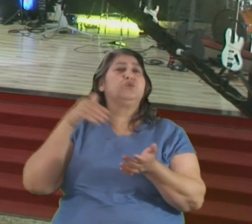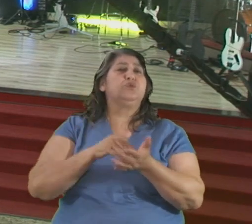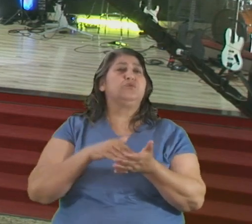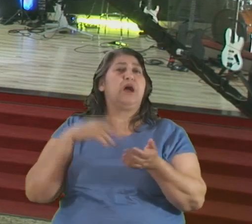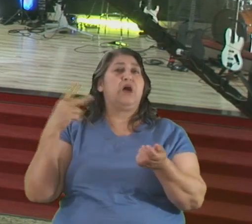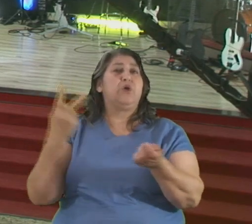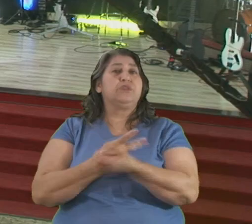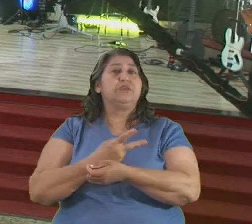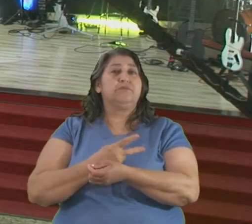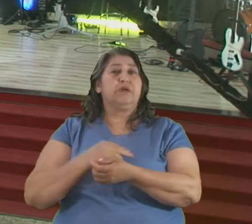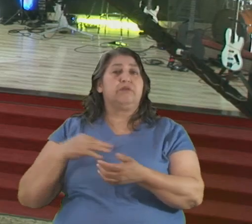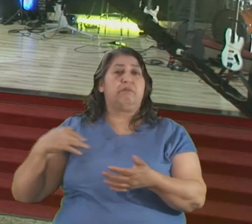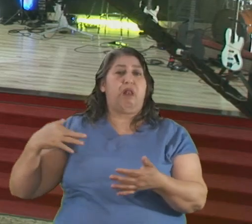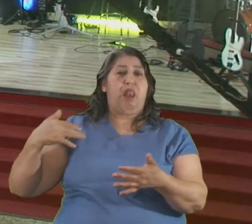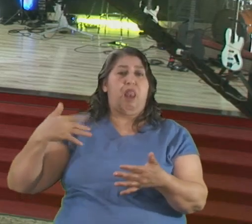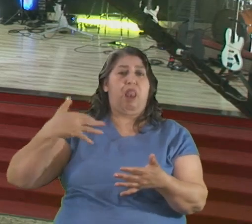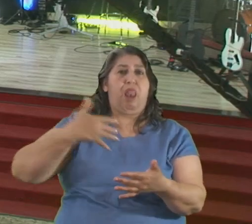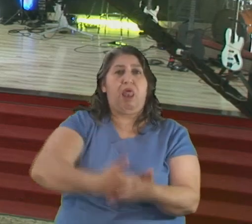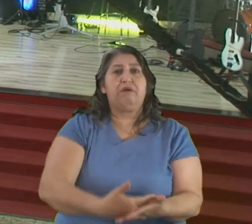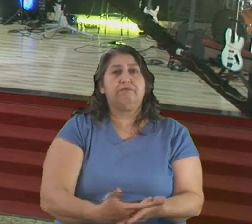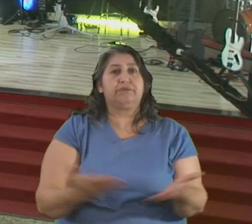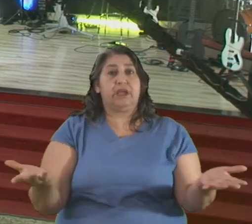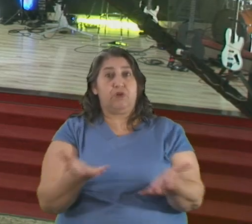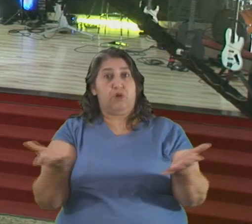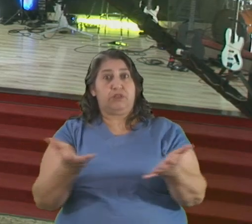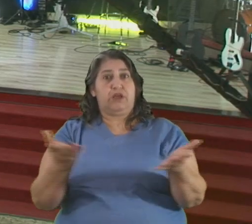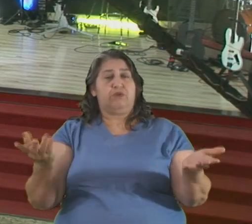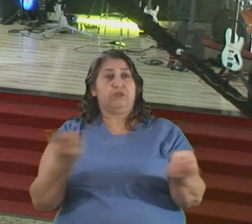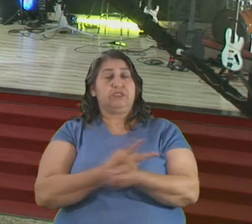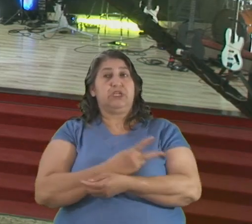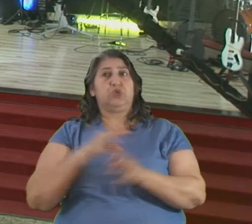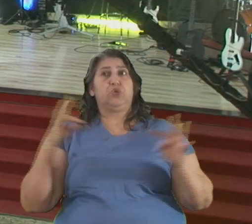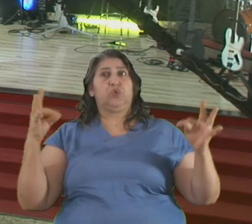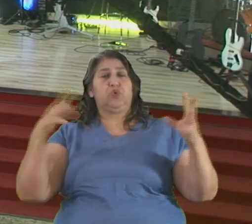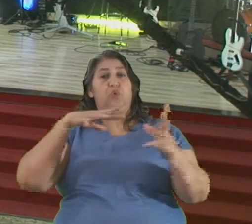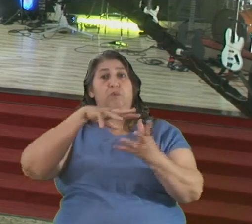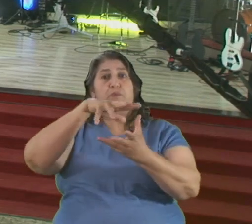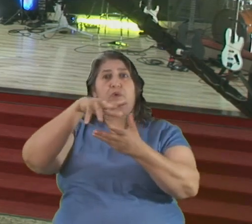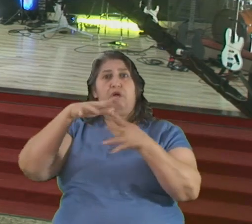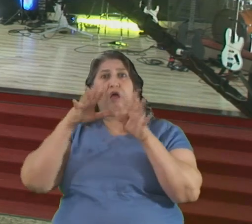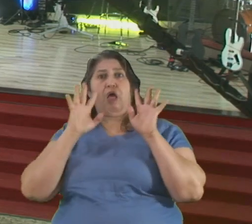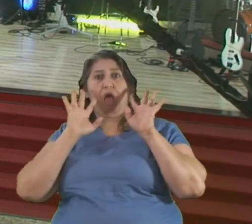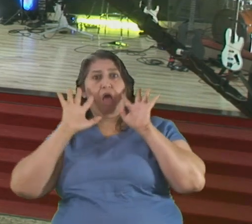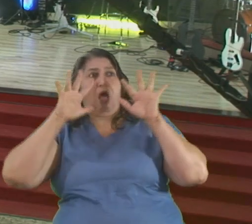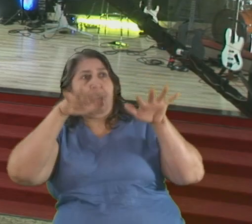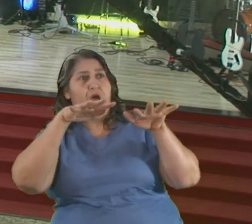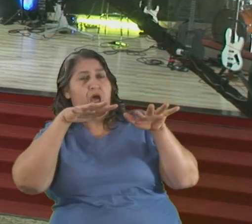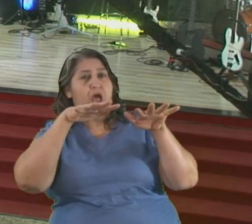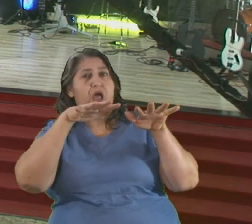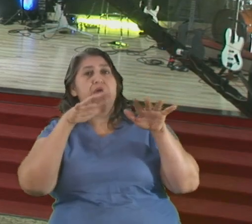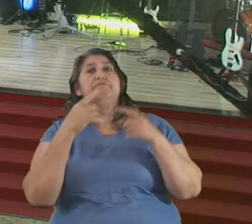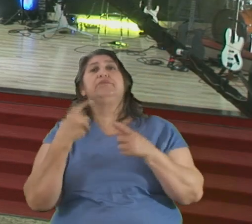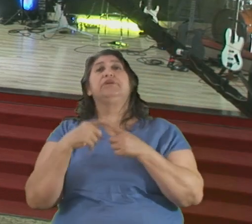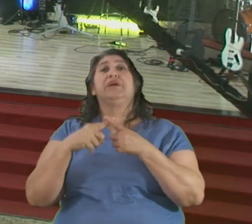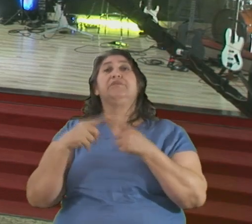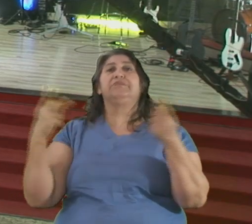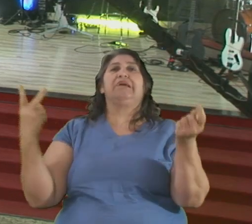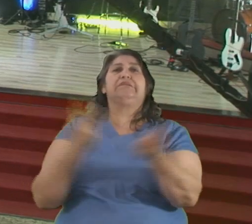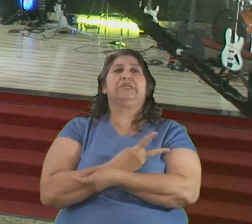que o mundo todo está assistindo e o mundo todo está perplexo com os